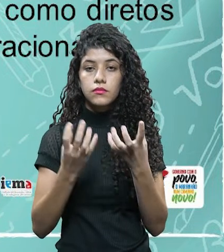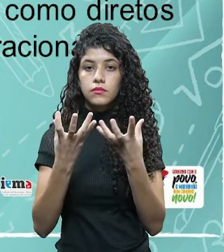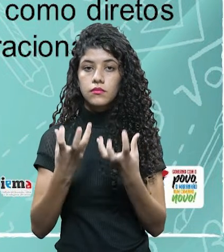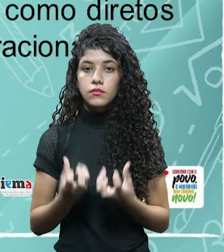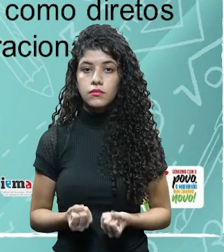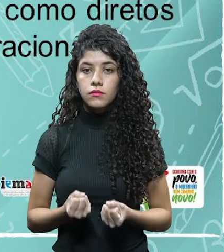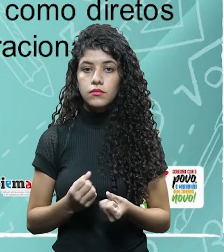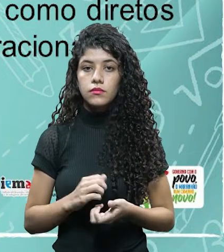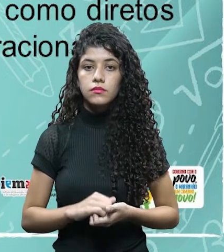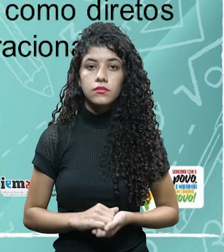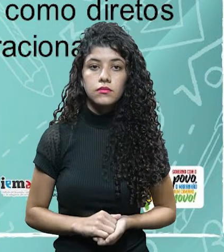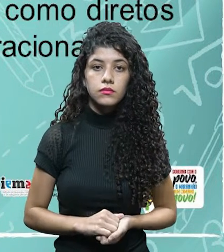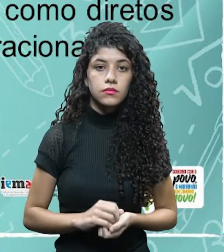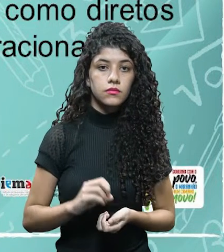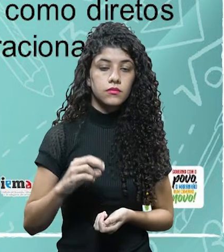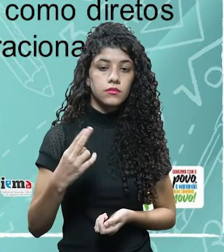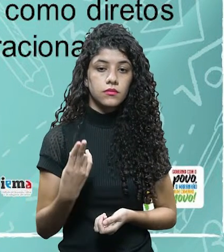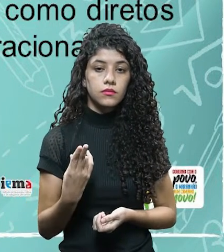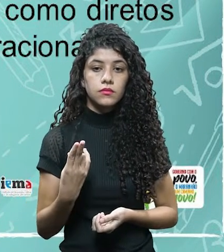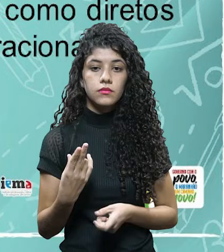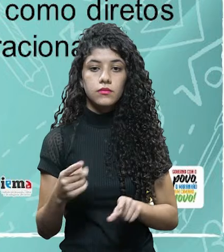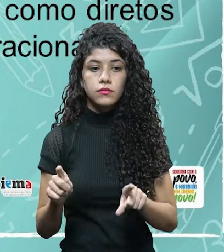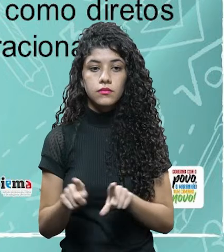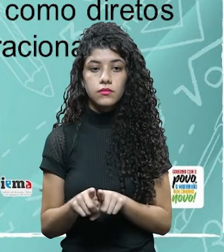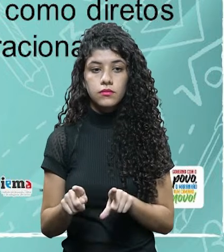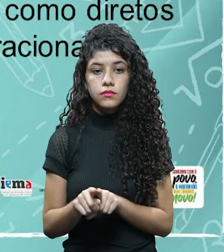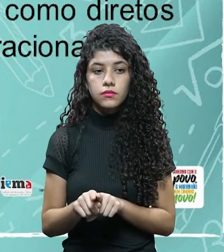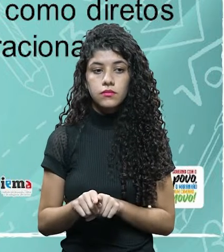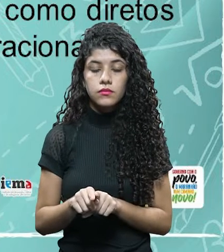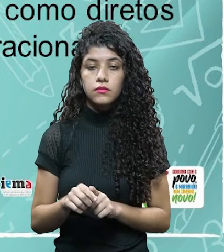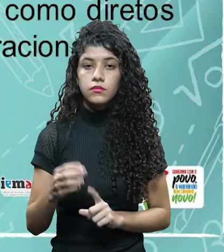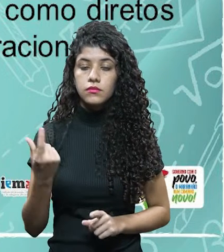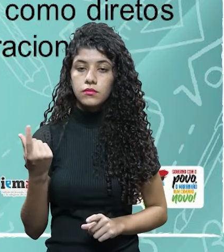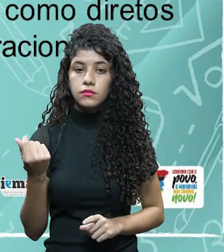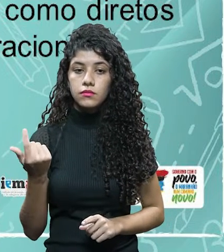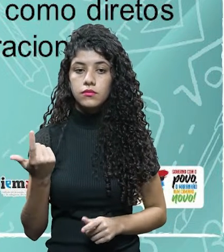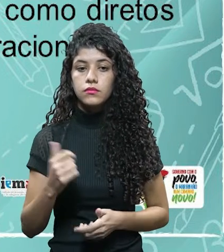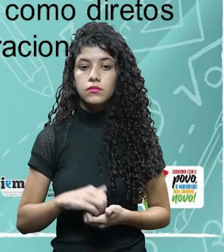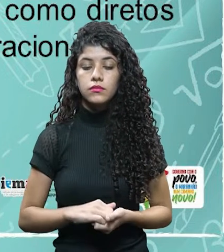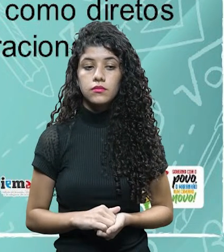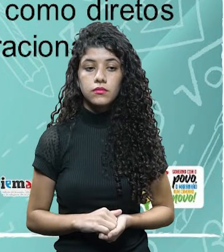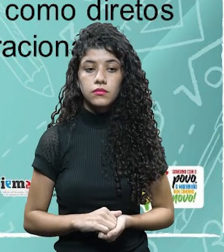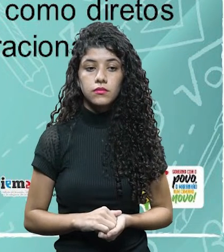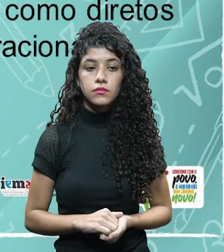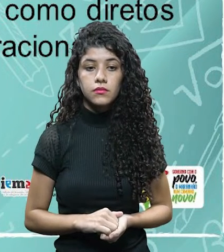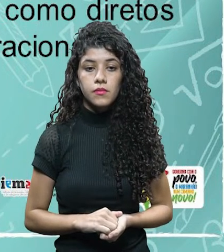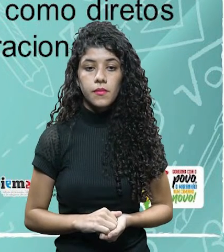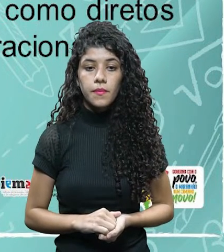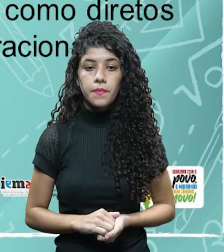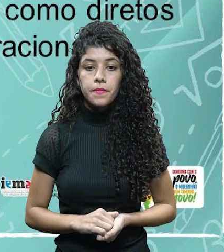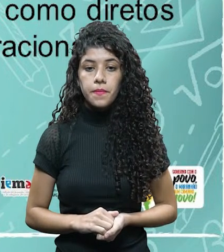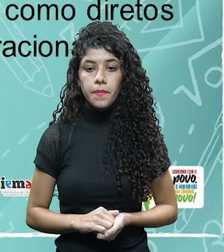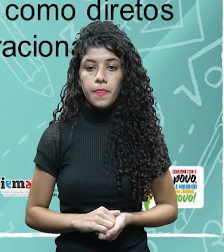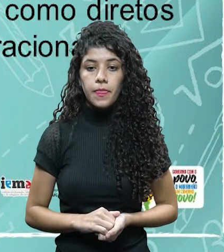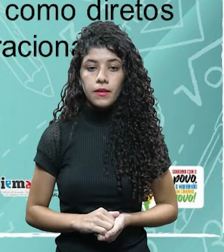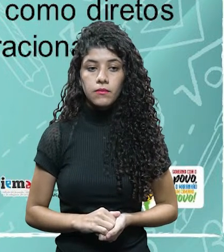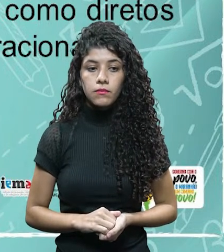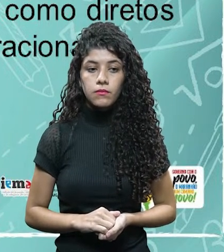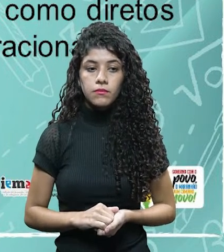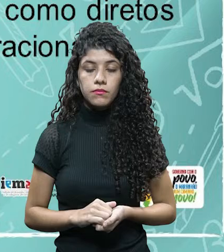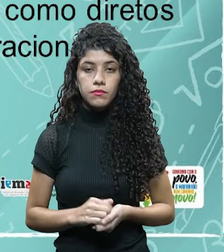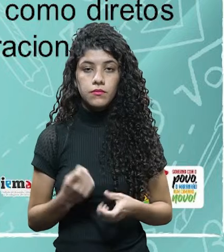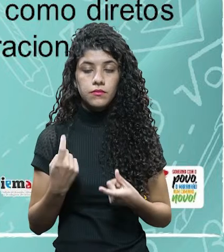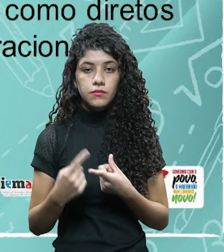de custeio por absorção, ou custeio integral, ou custo integral. O custeio por